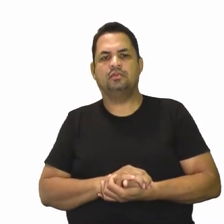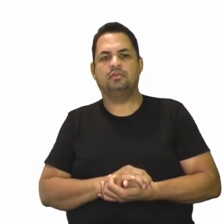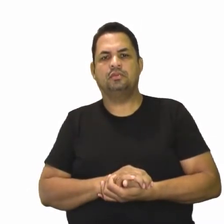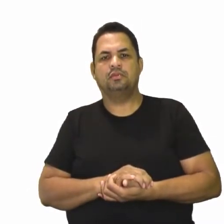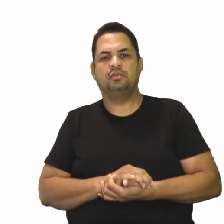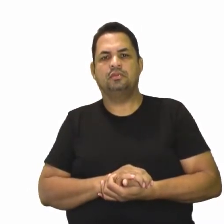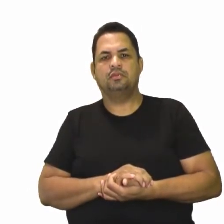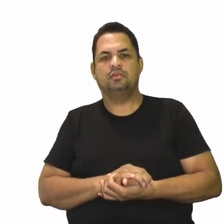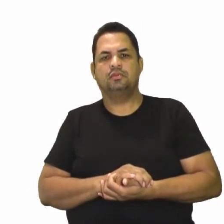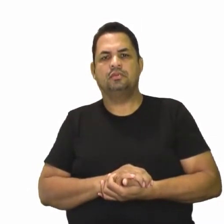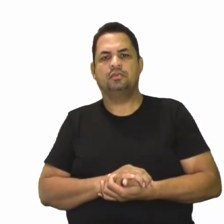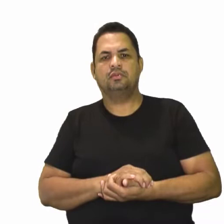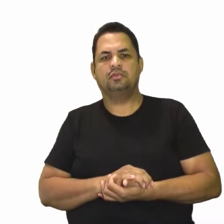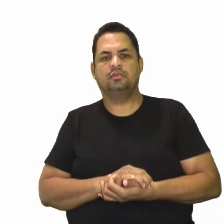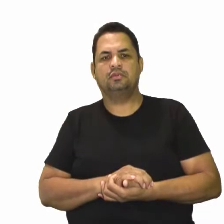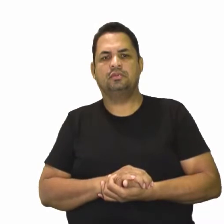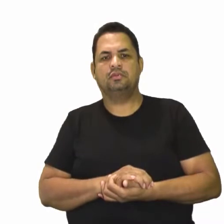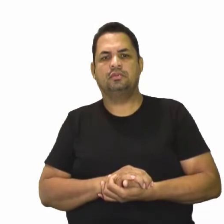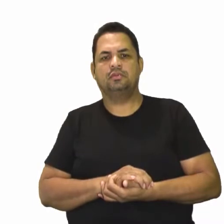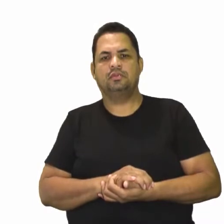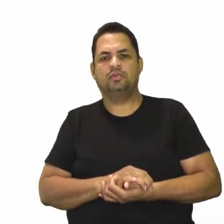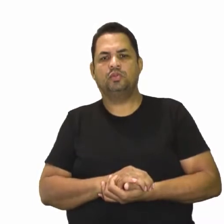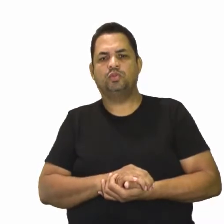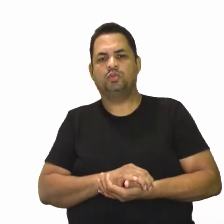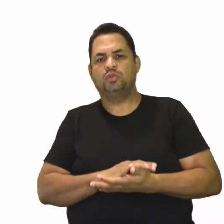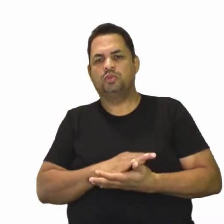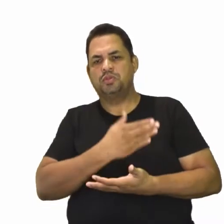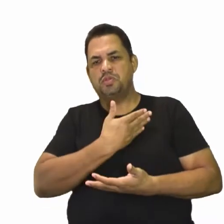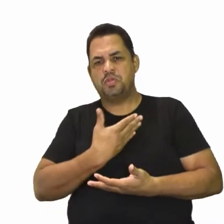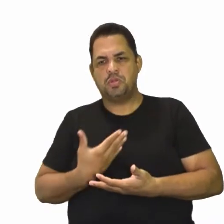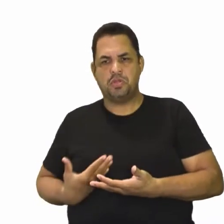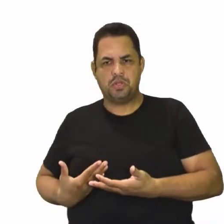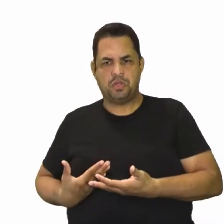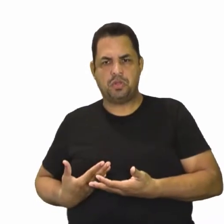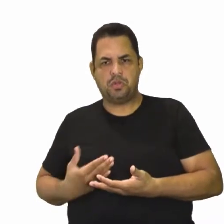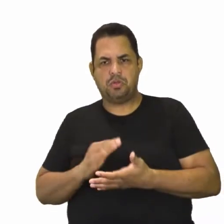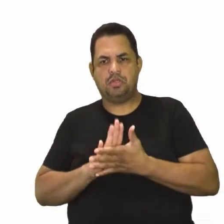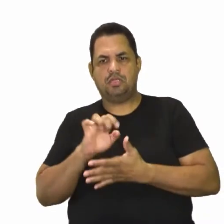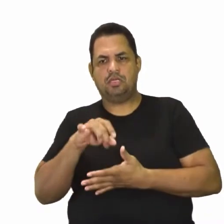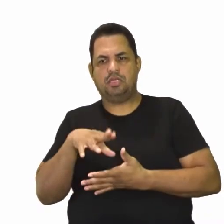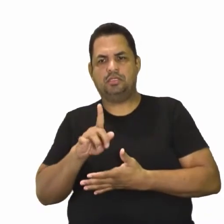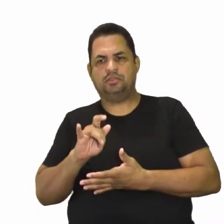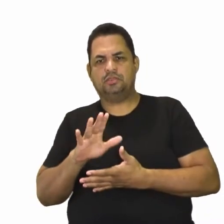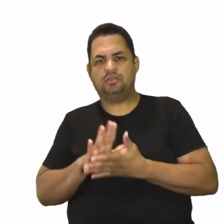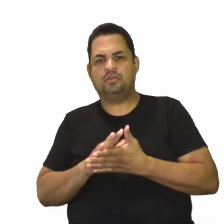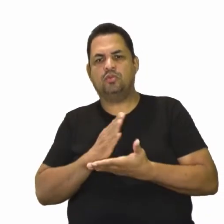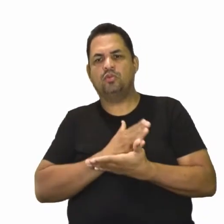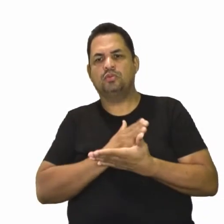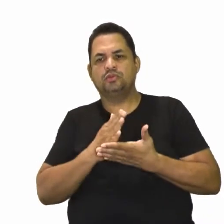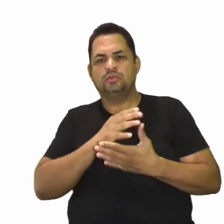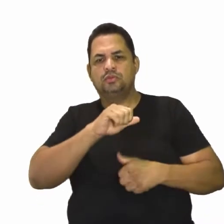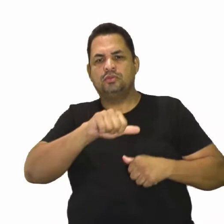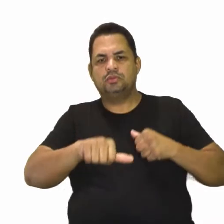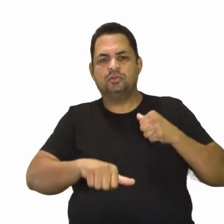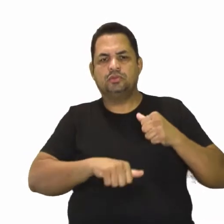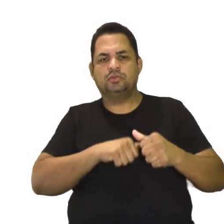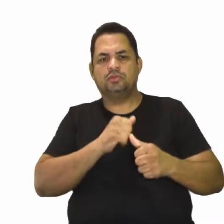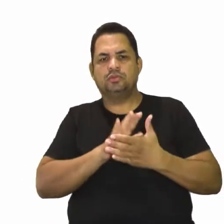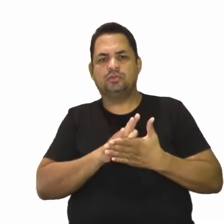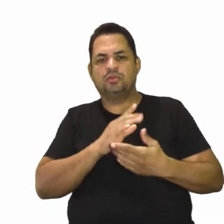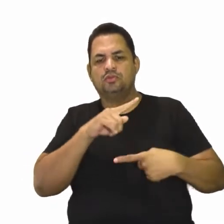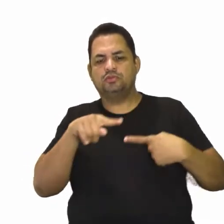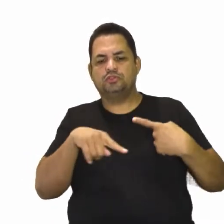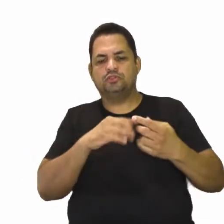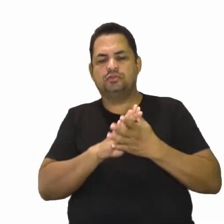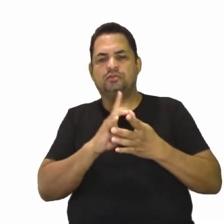Entramos no governo de Geisel. O general Ernesto Geisel começou lento processo de transição rumo à